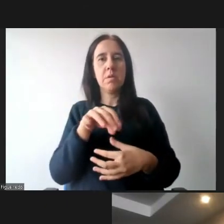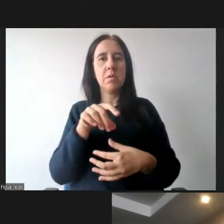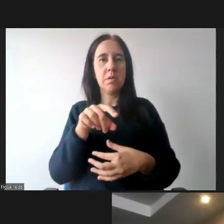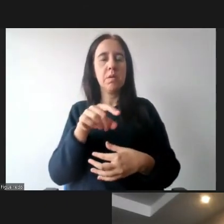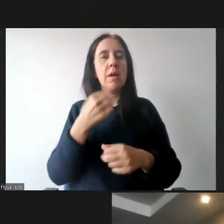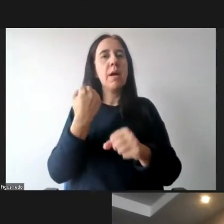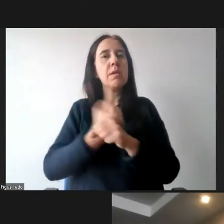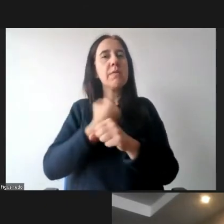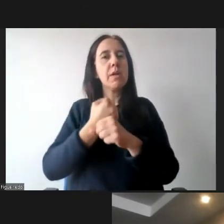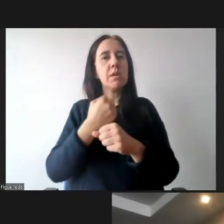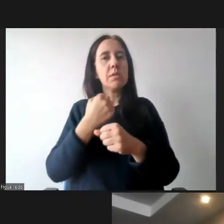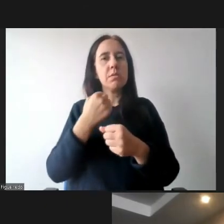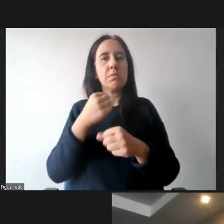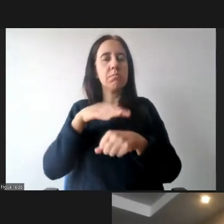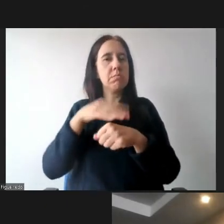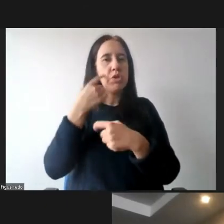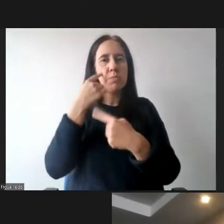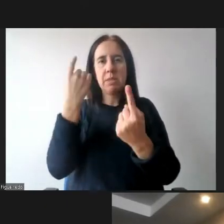atividade administrativa,